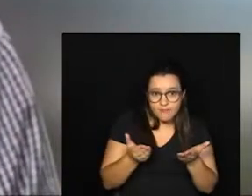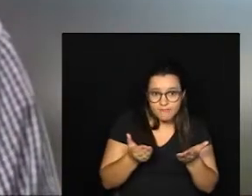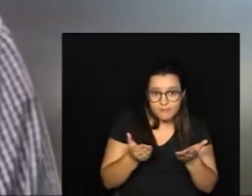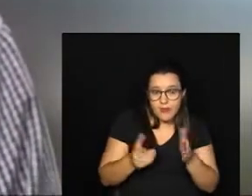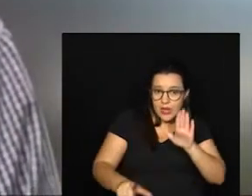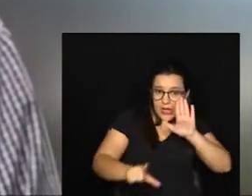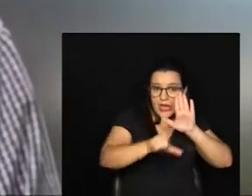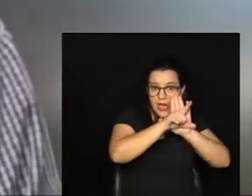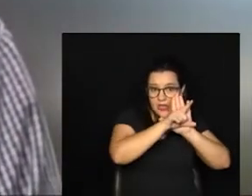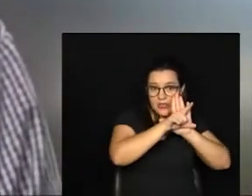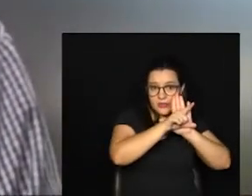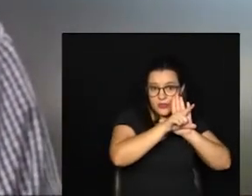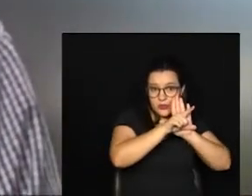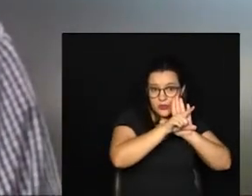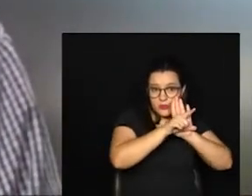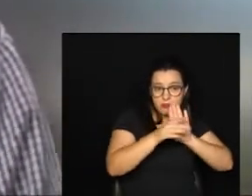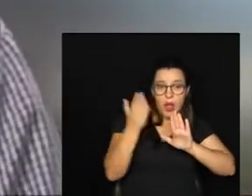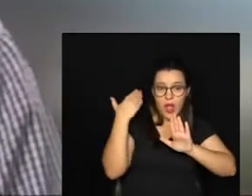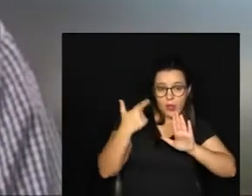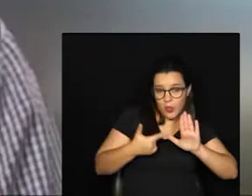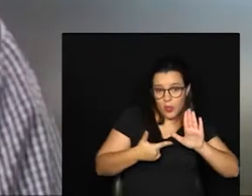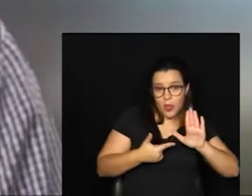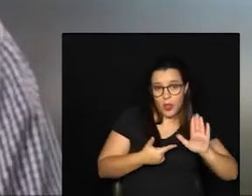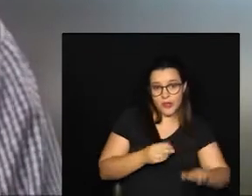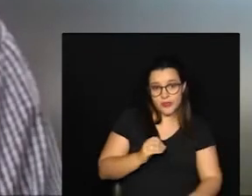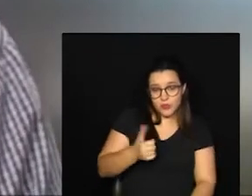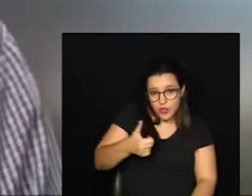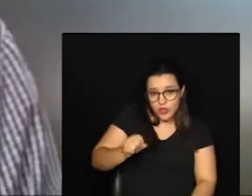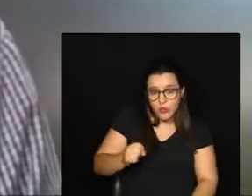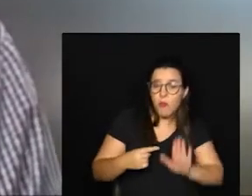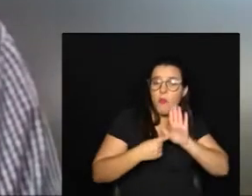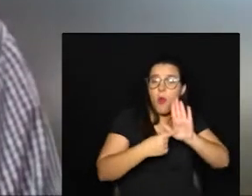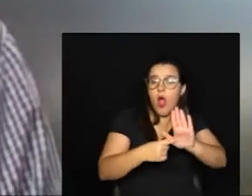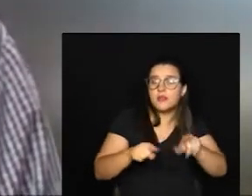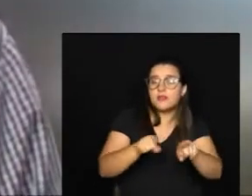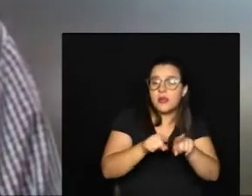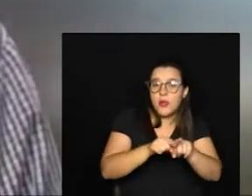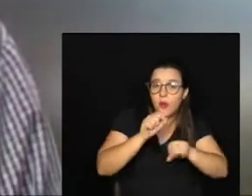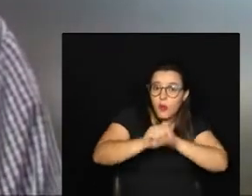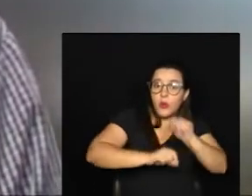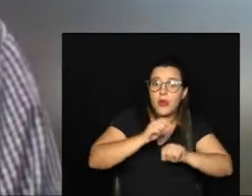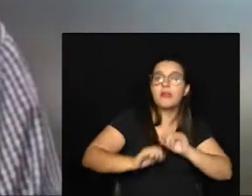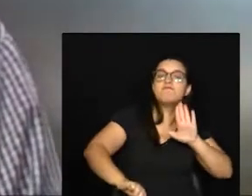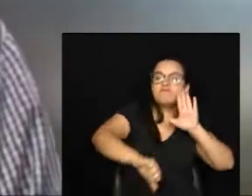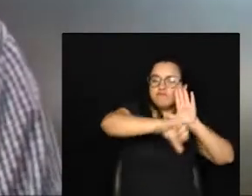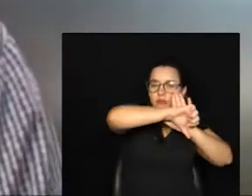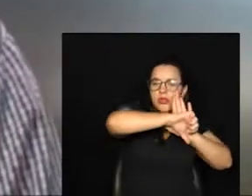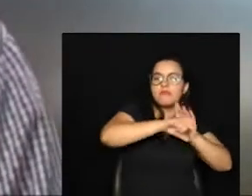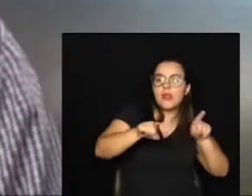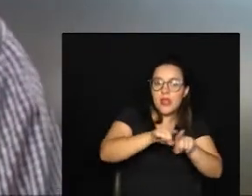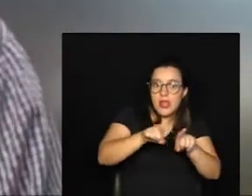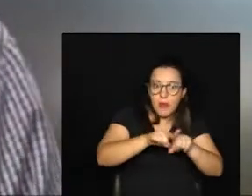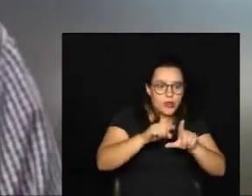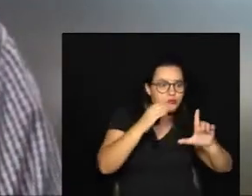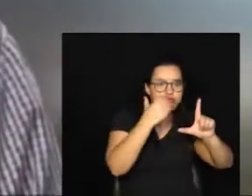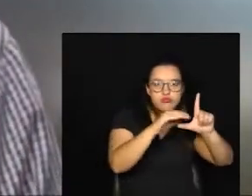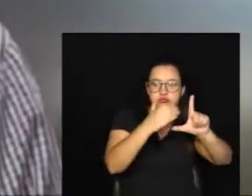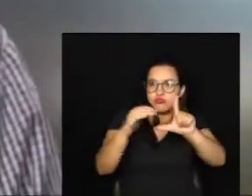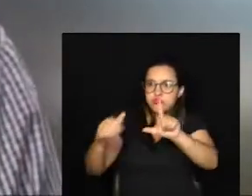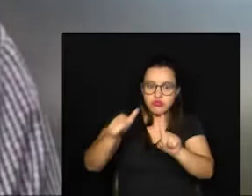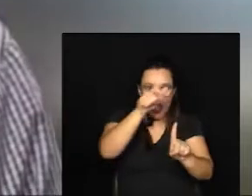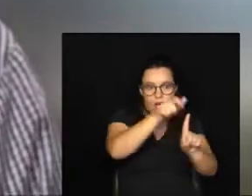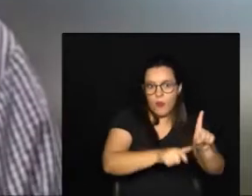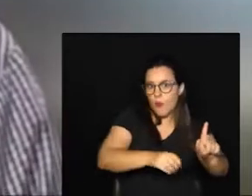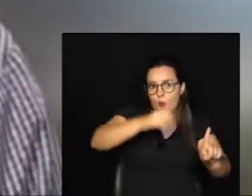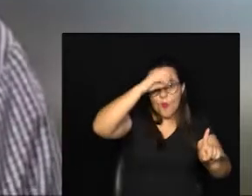mesma lei de 2018, ela também trouxe como uma conduta criminosa essa divulgação não autorizada